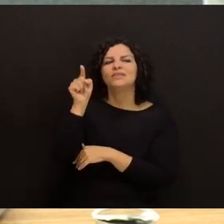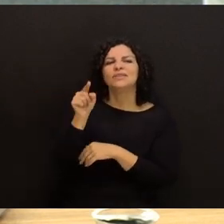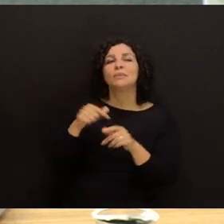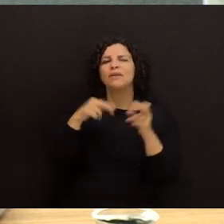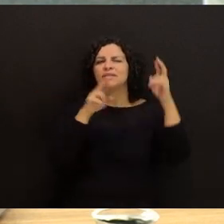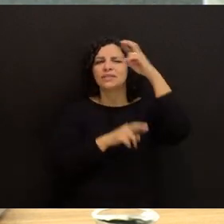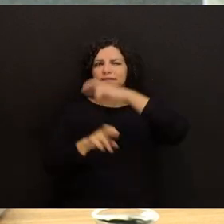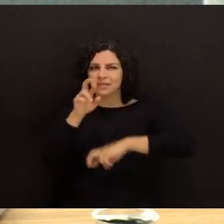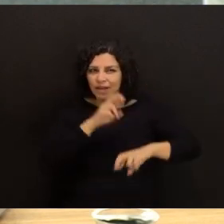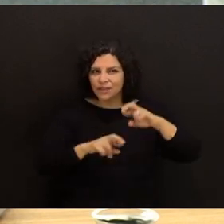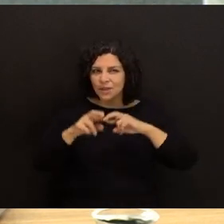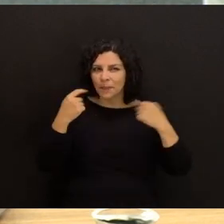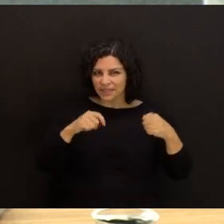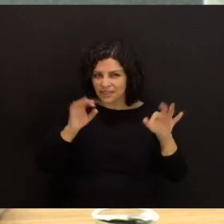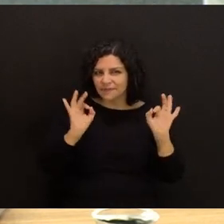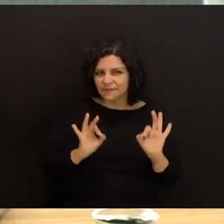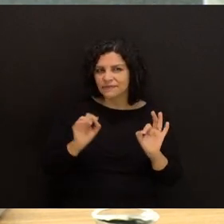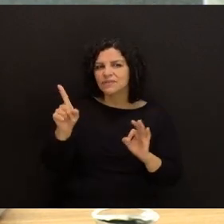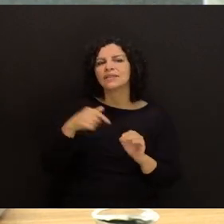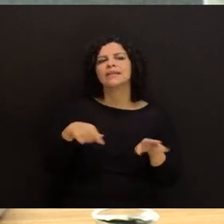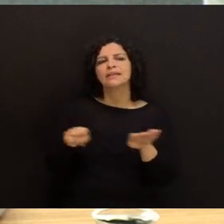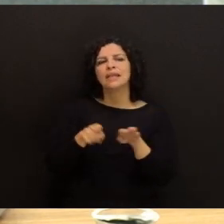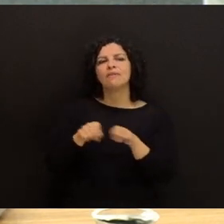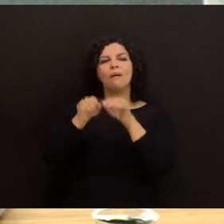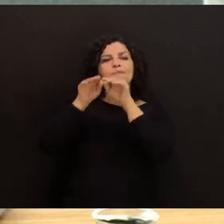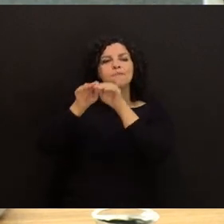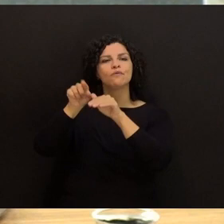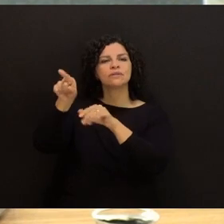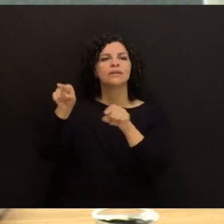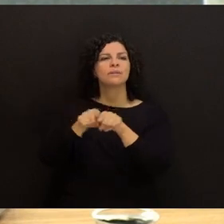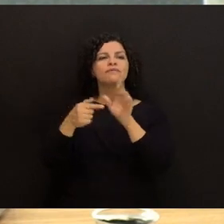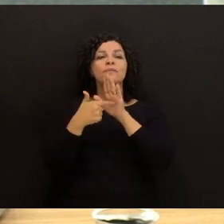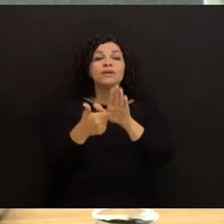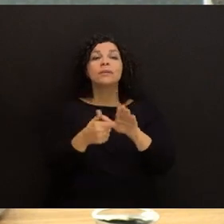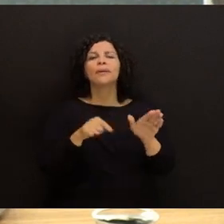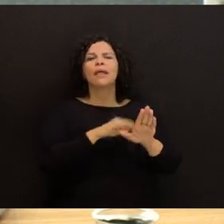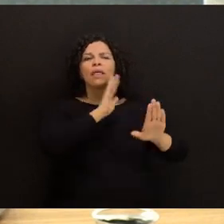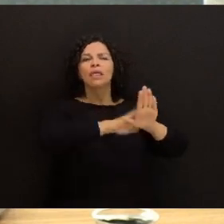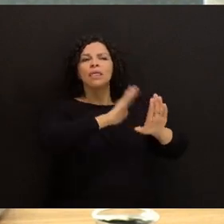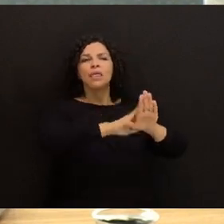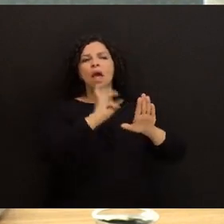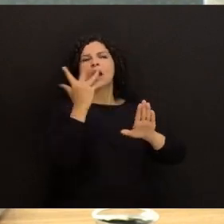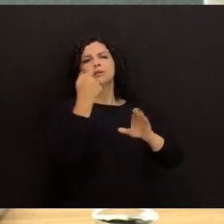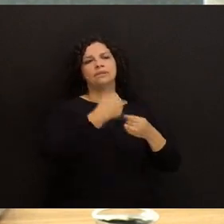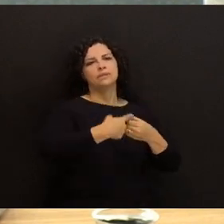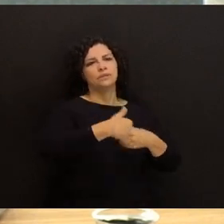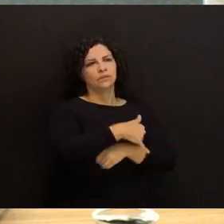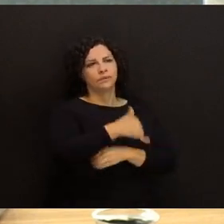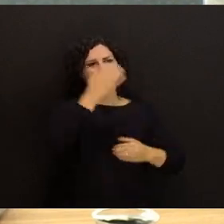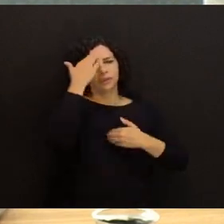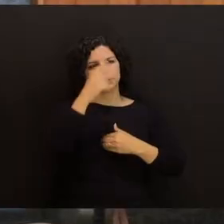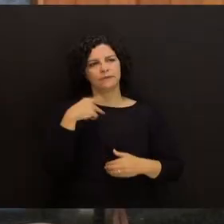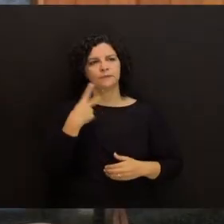a fiscalizado a gente tem que ser fiscalizado postar a falcatrua tá acontecendo na cidade